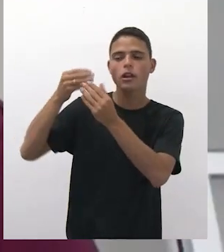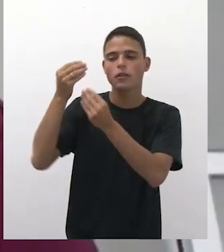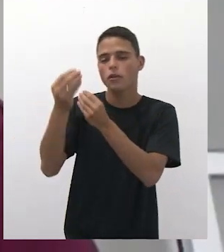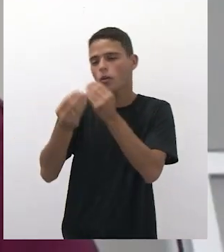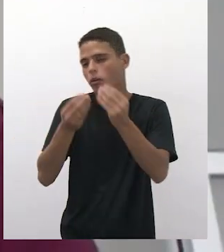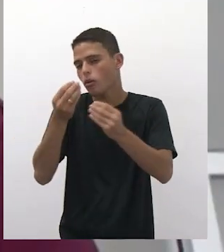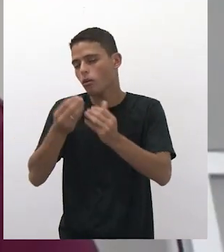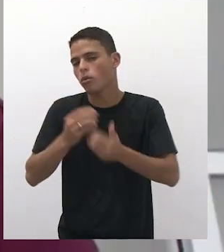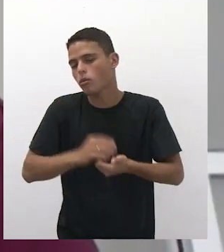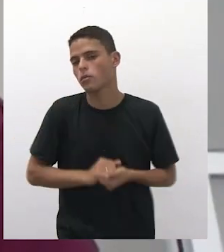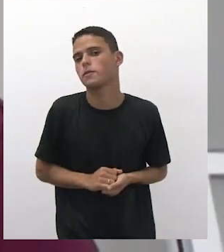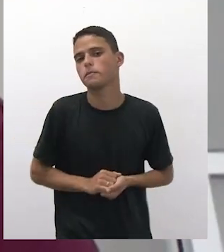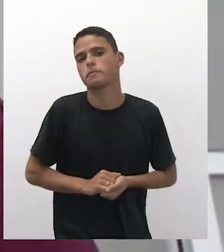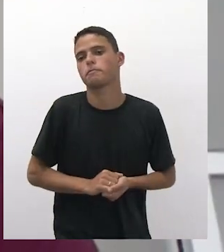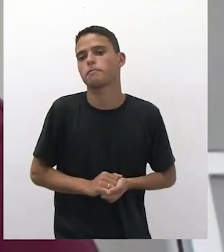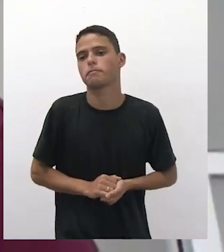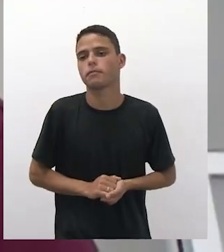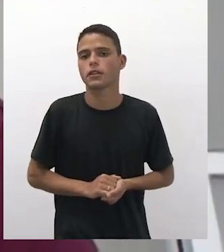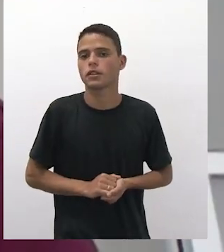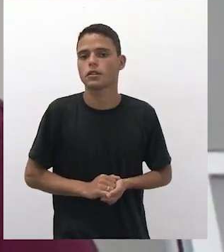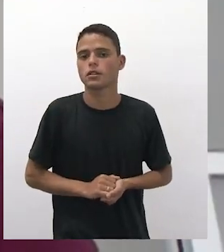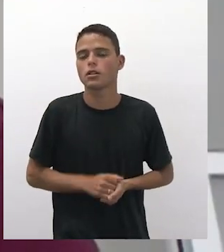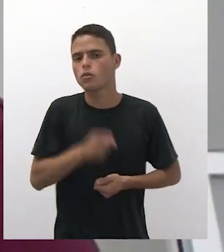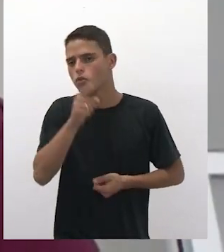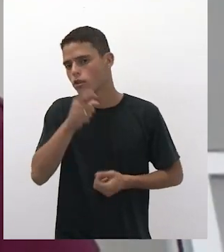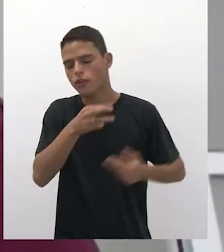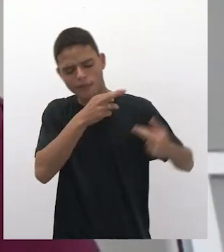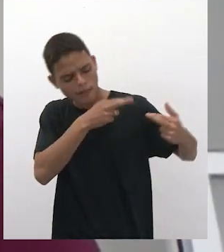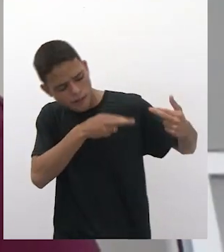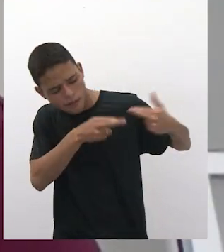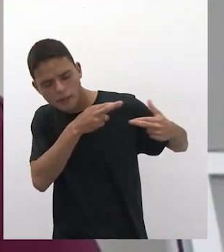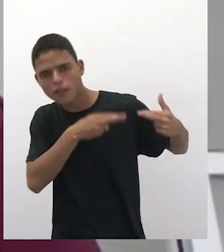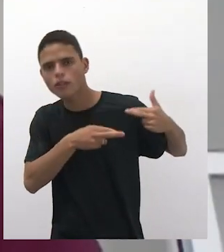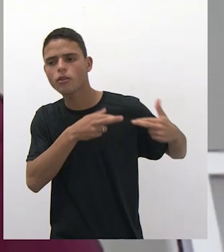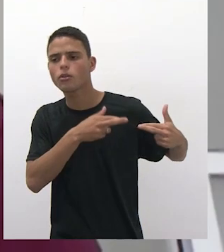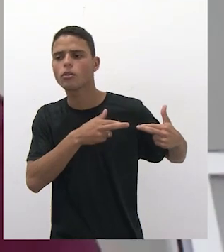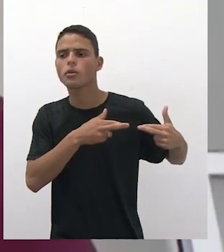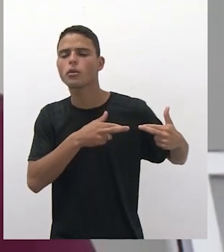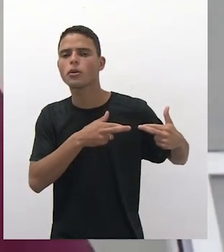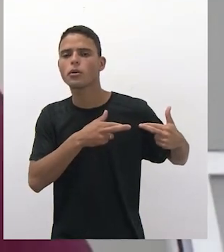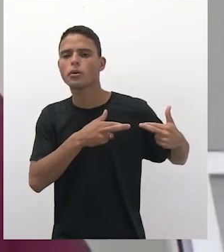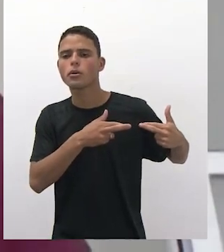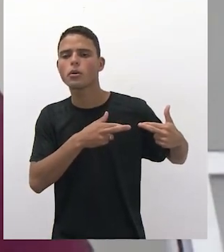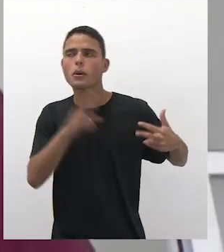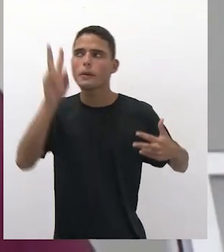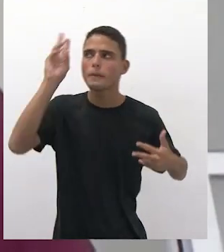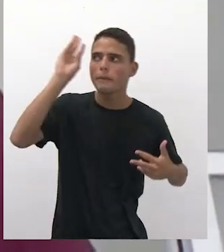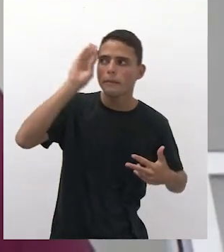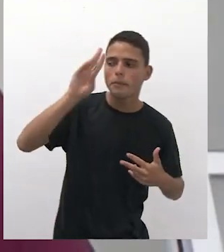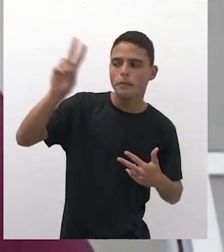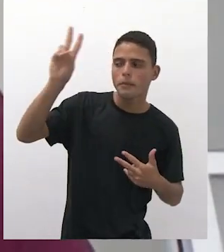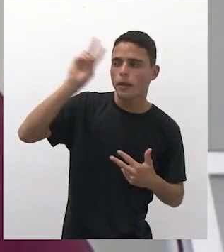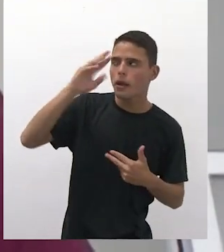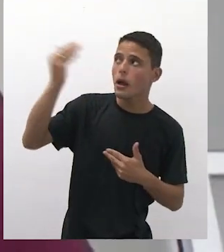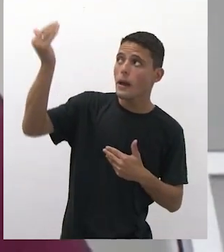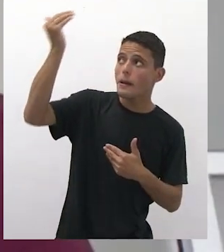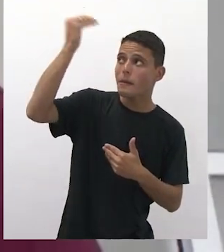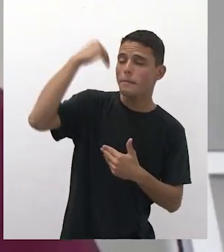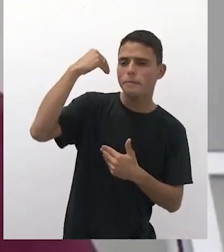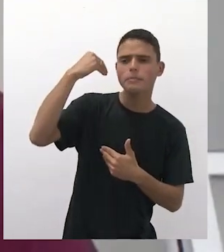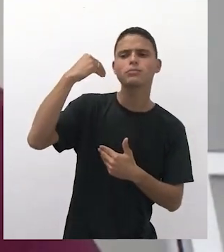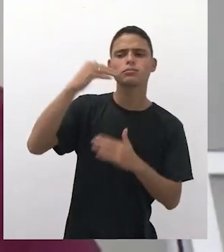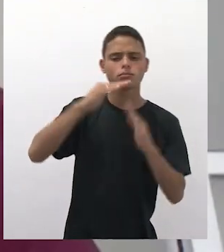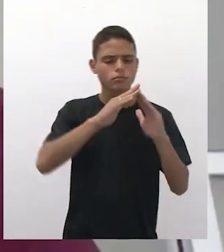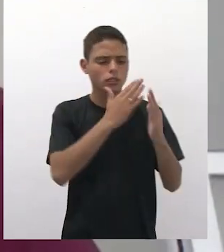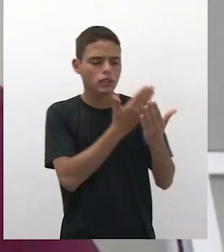você se relaciona com suas memórias escolares e a